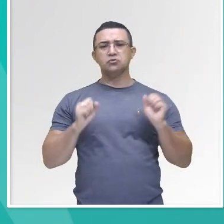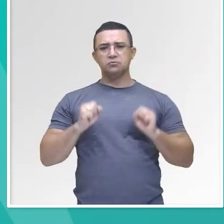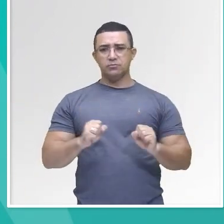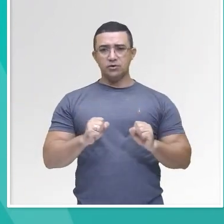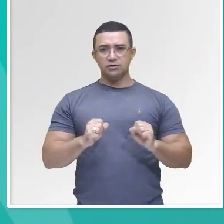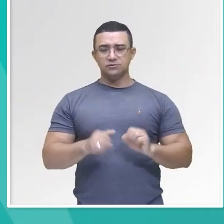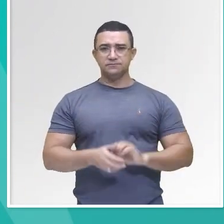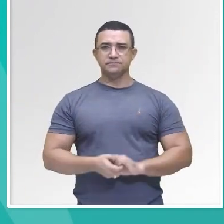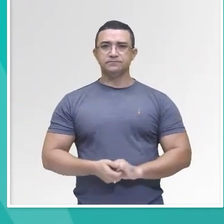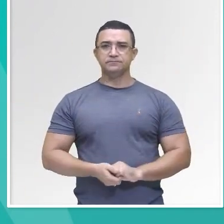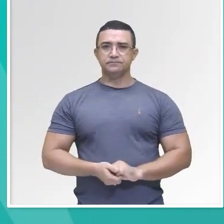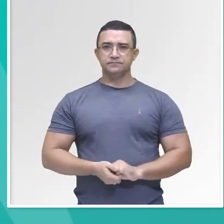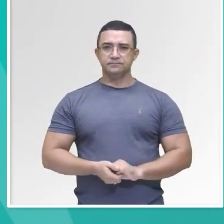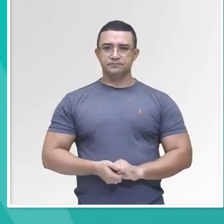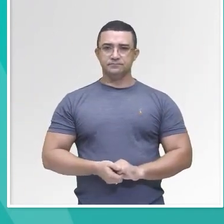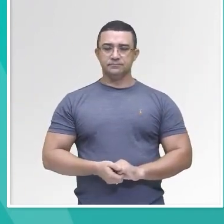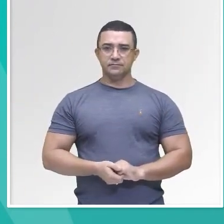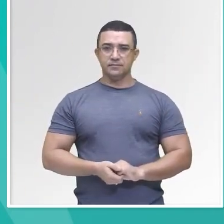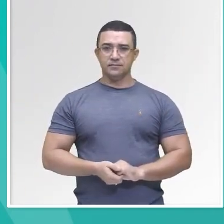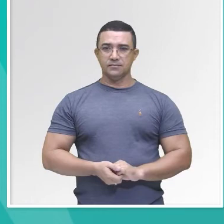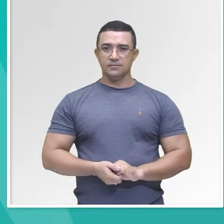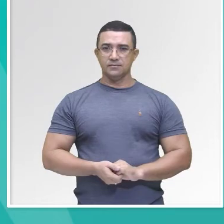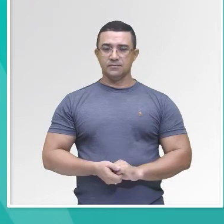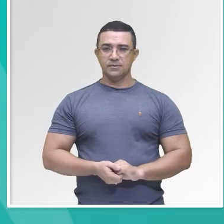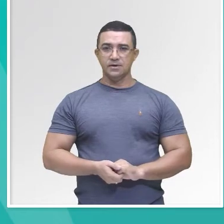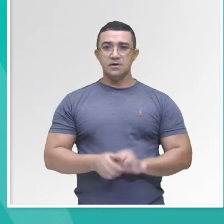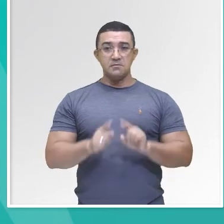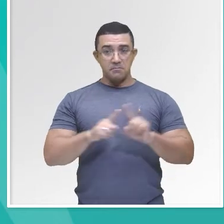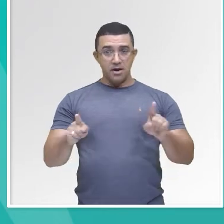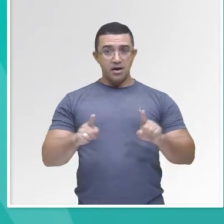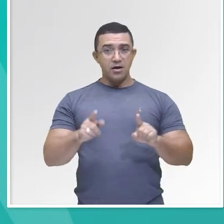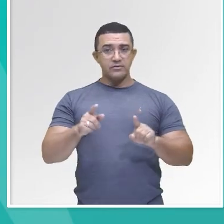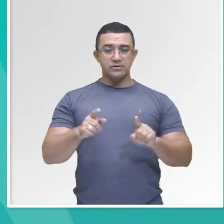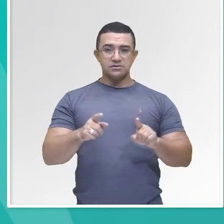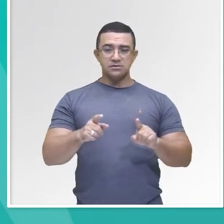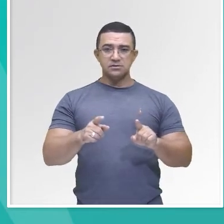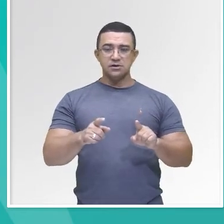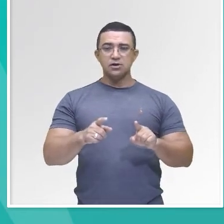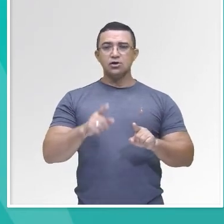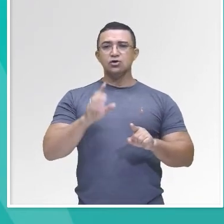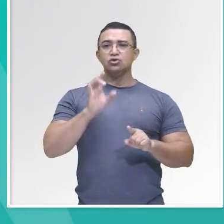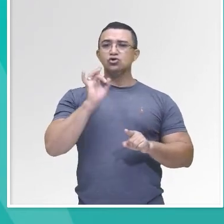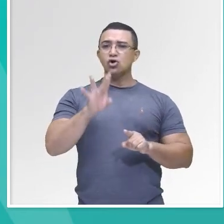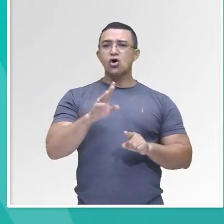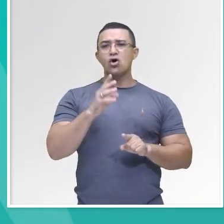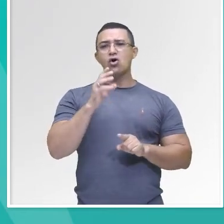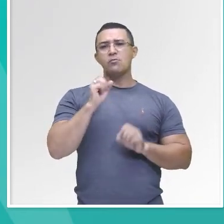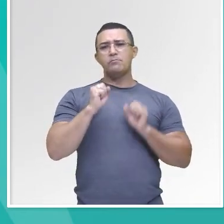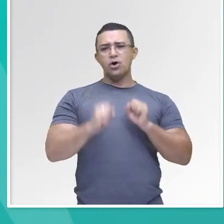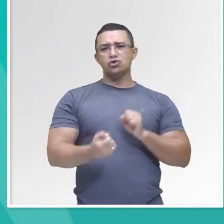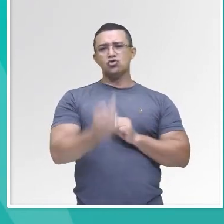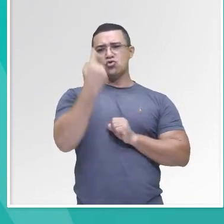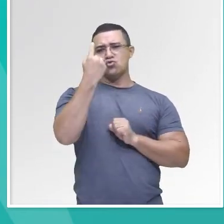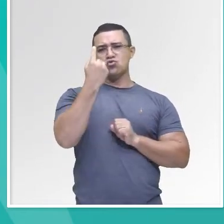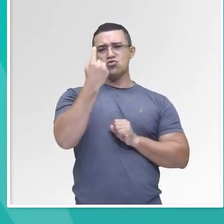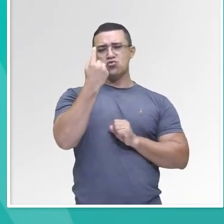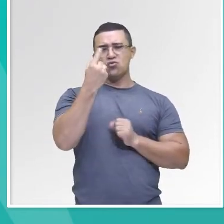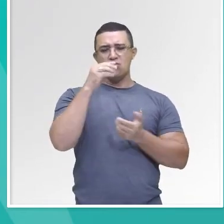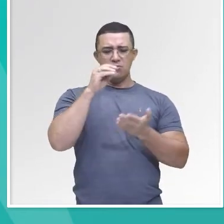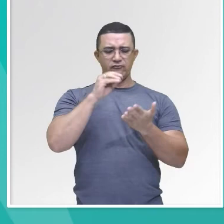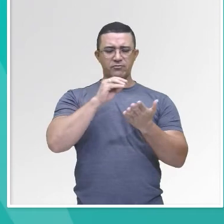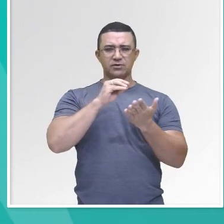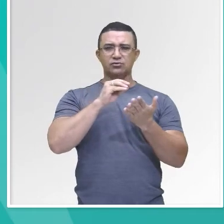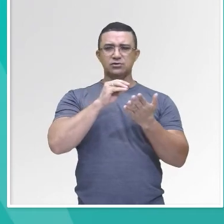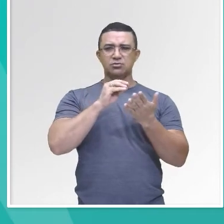se movimenta quantas casas quiser, ele pode movimentar apenas uma casa de cada